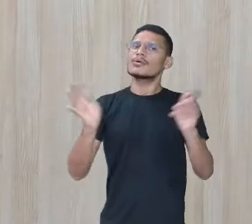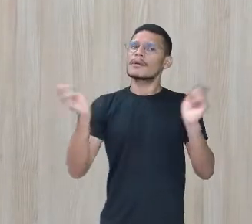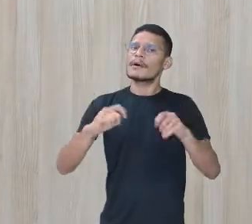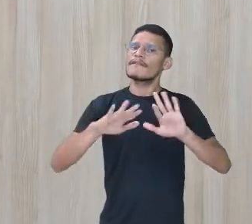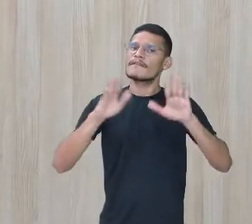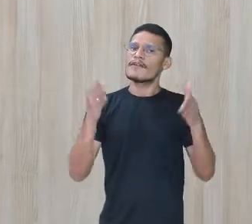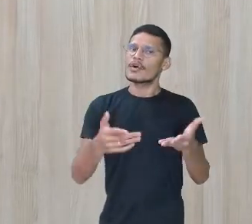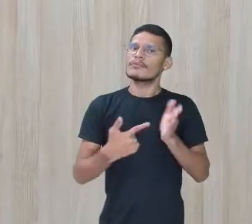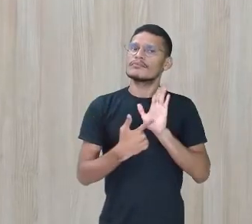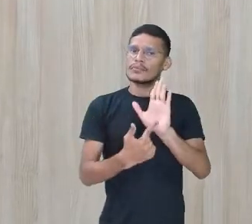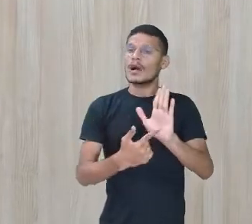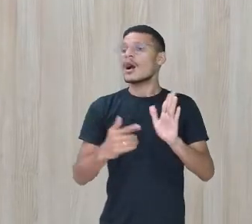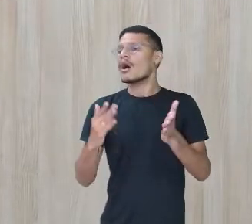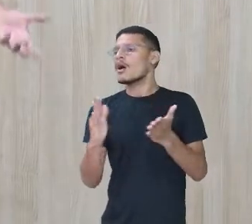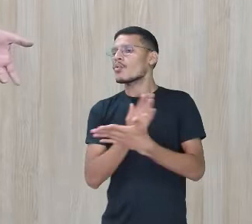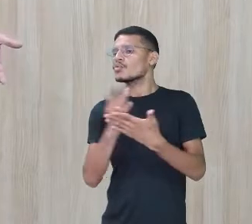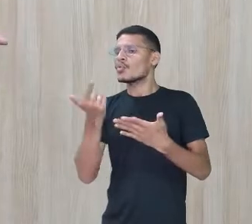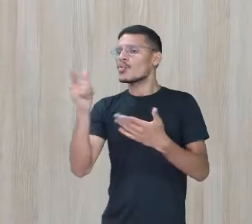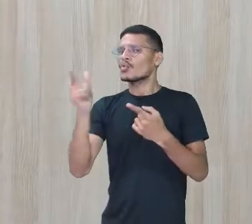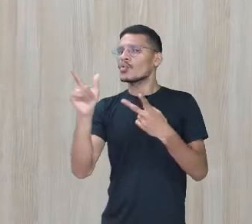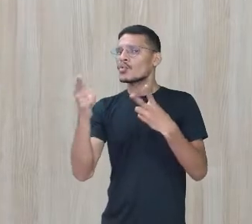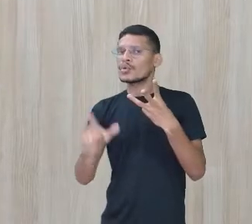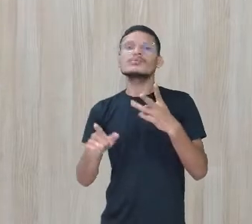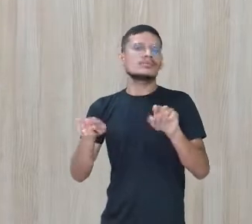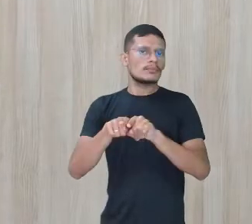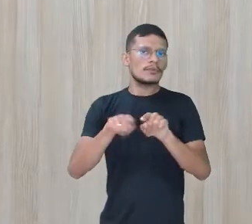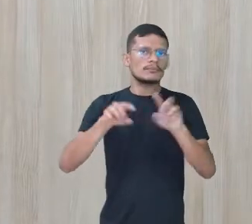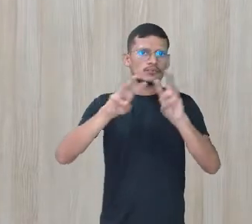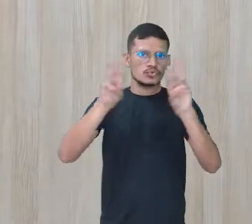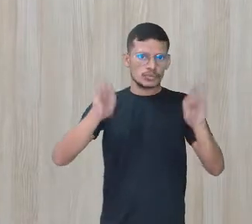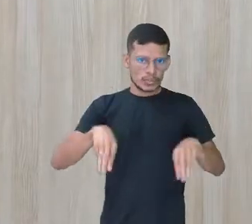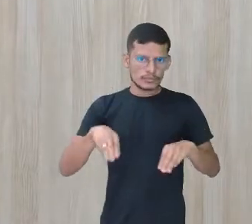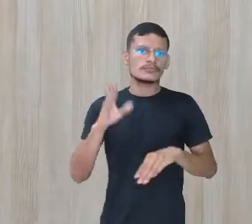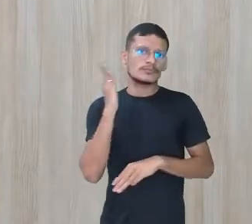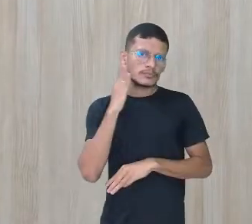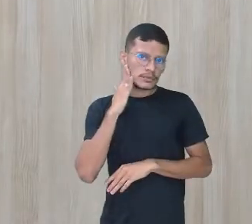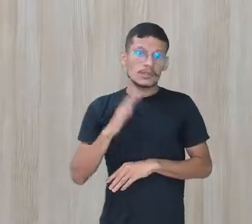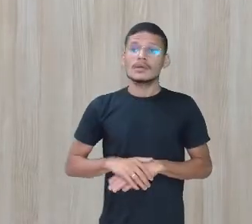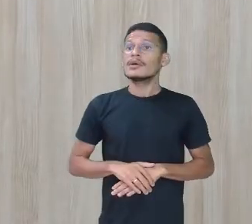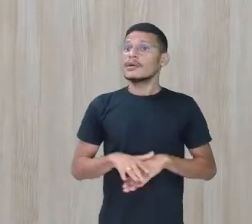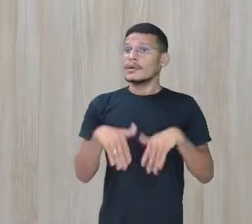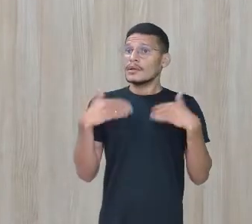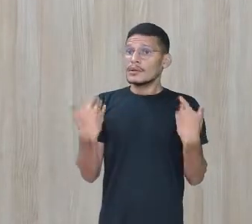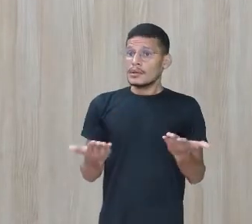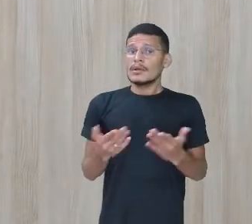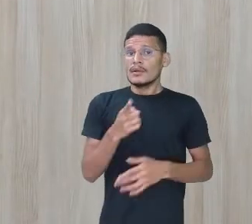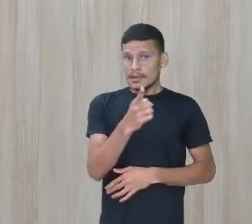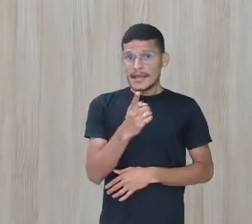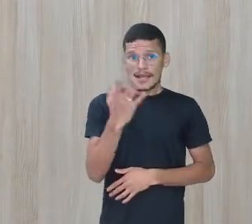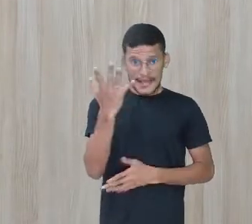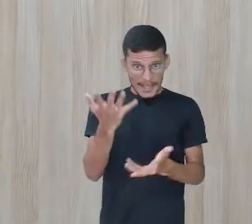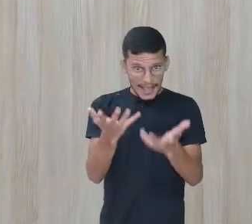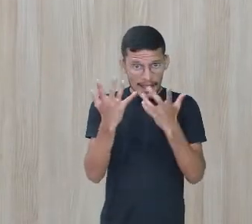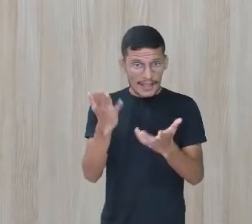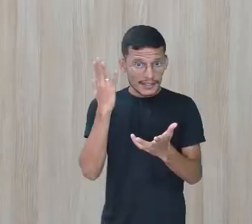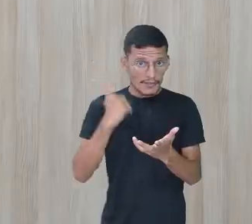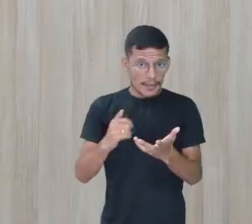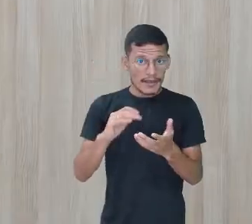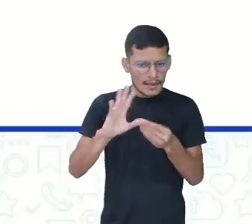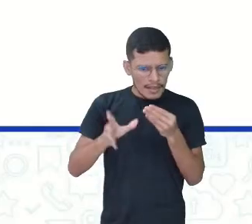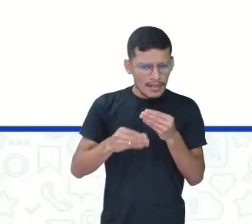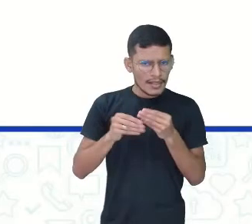isso, assim como muitos outros museus, a gente mostrou o Museu do Recife, que fica no Forte das Cinco Pontas. Então é isso, querem saber mais sobre essa questão,